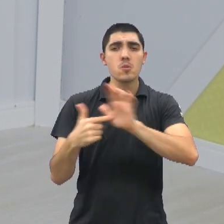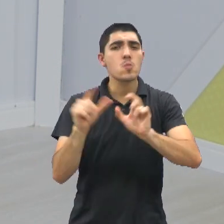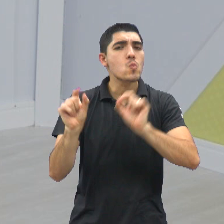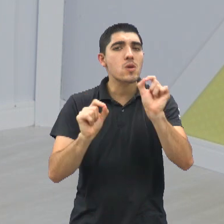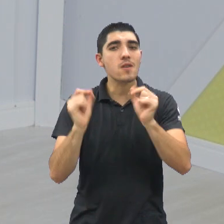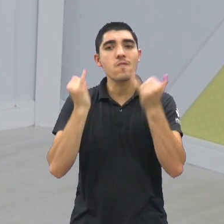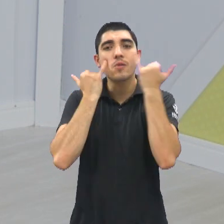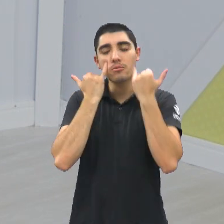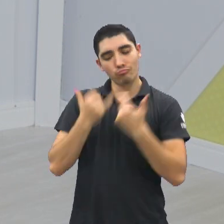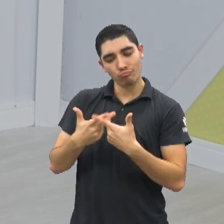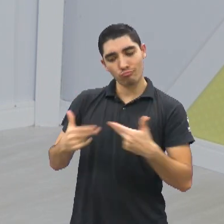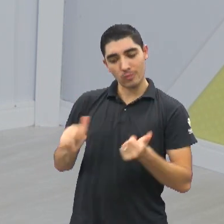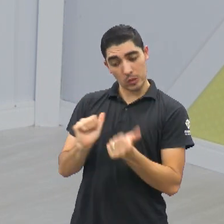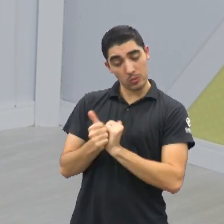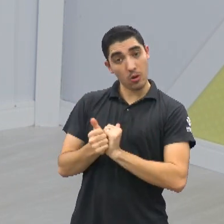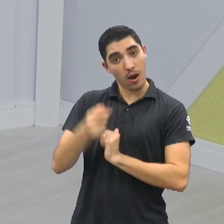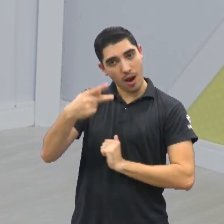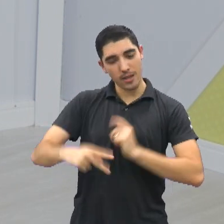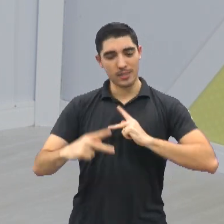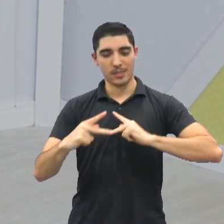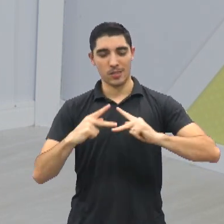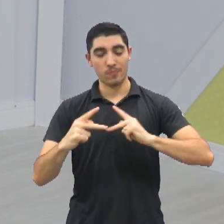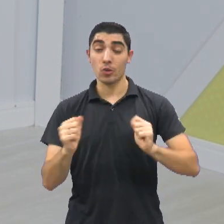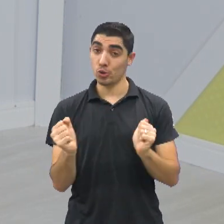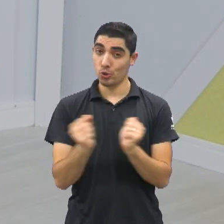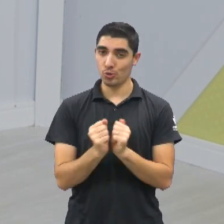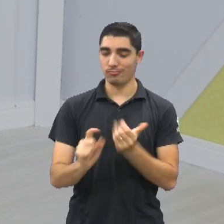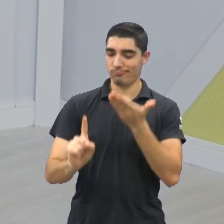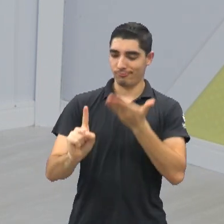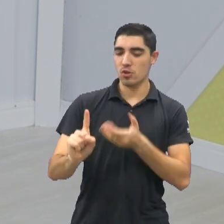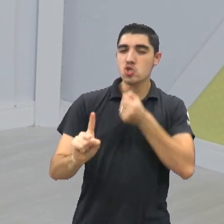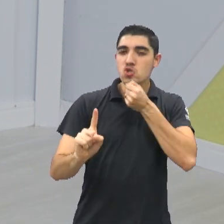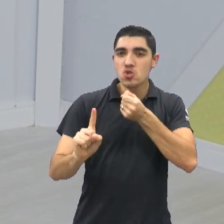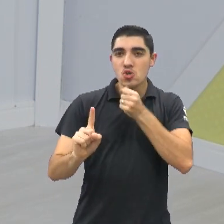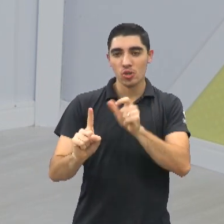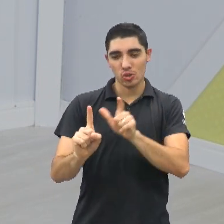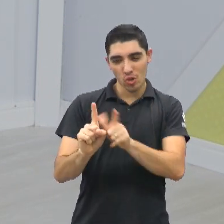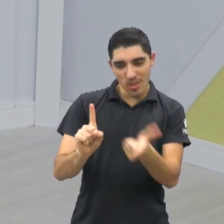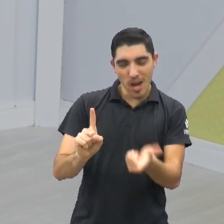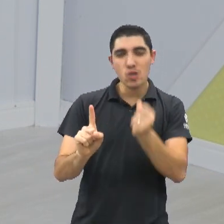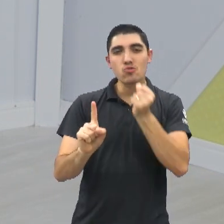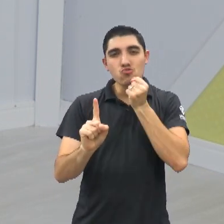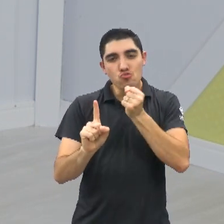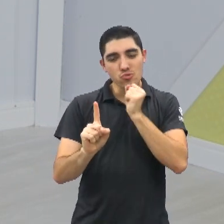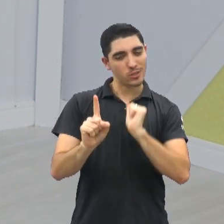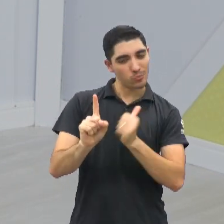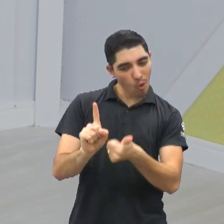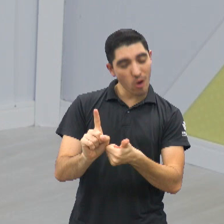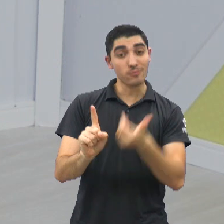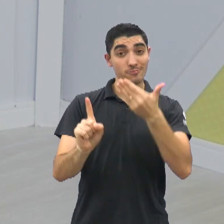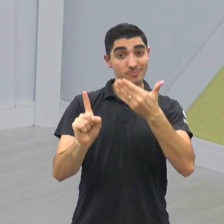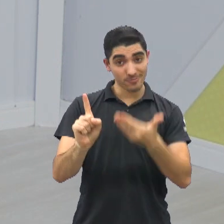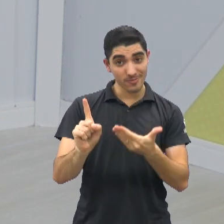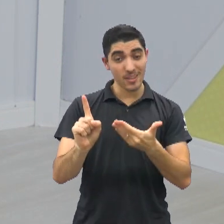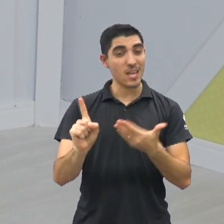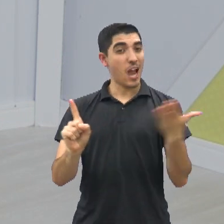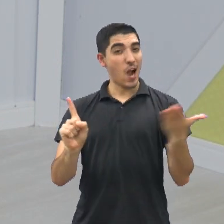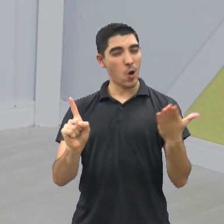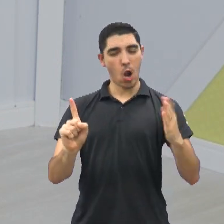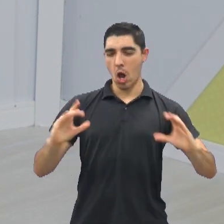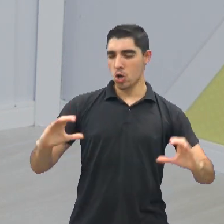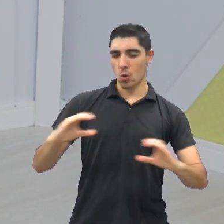informações do esporte aqui na nossa cidade aqui comigo ele jornalista repórter esportivo completamente recuperado da